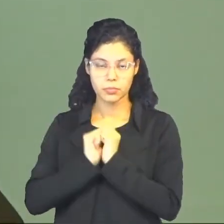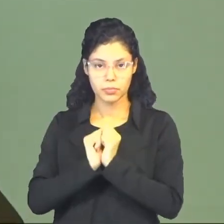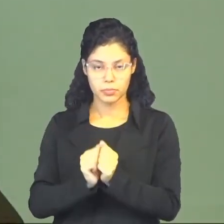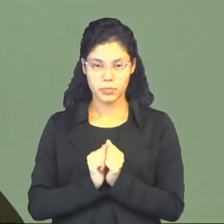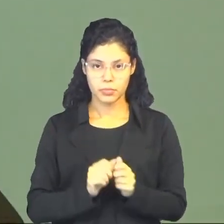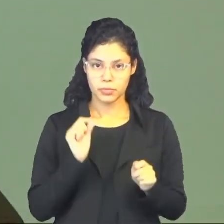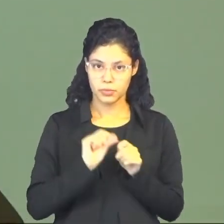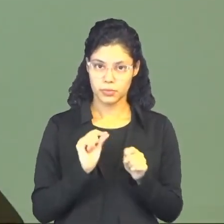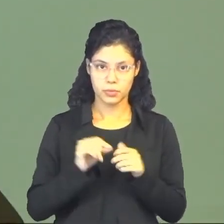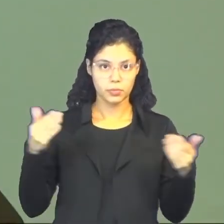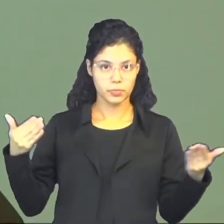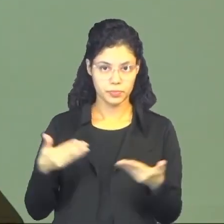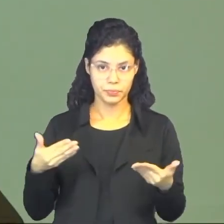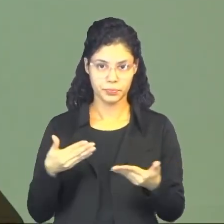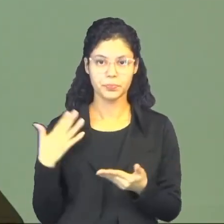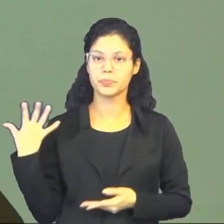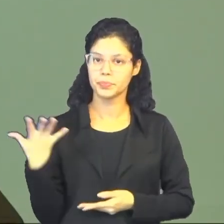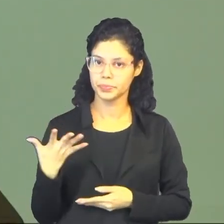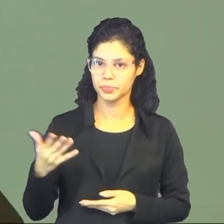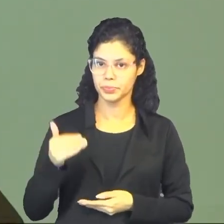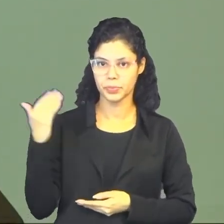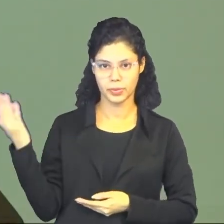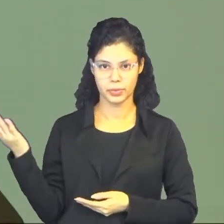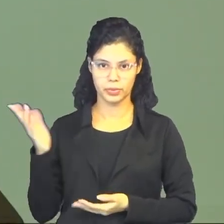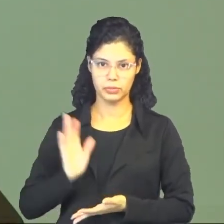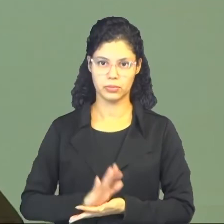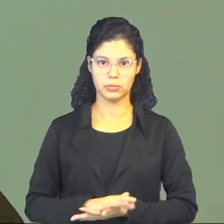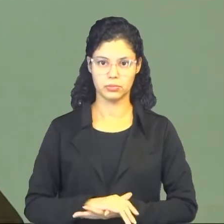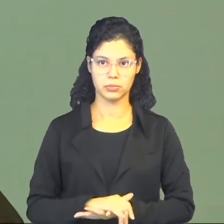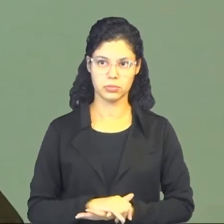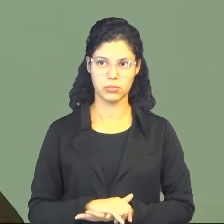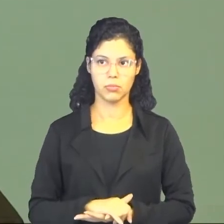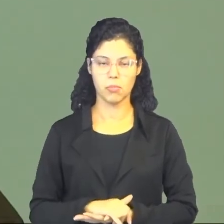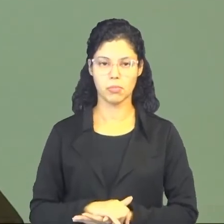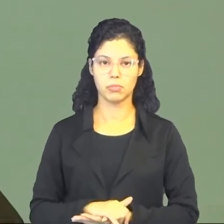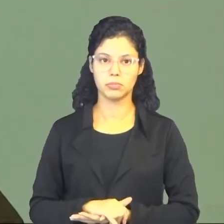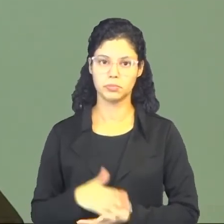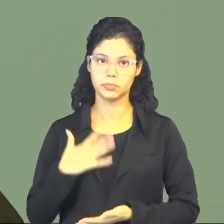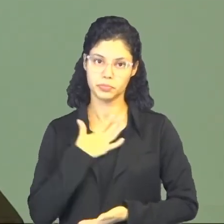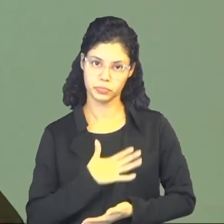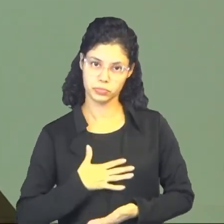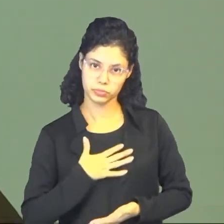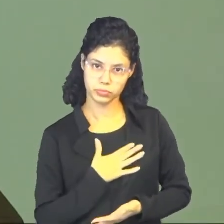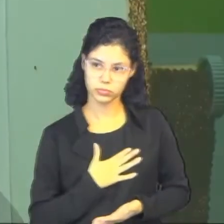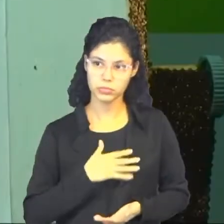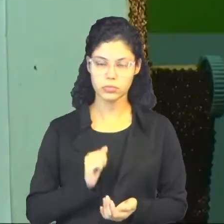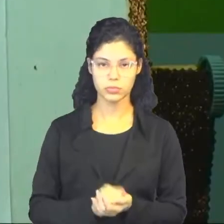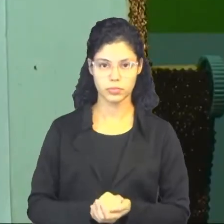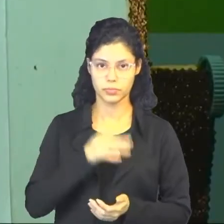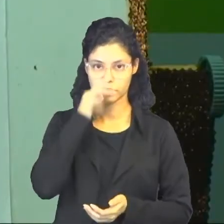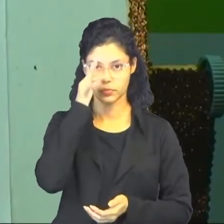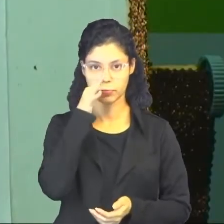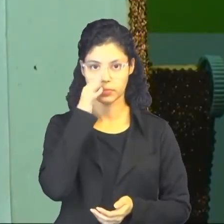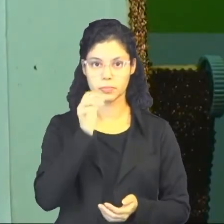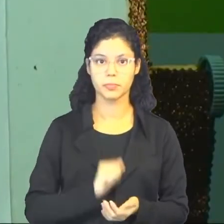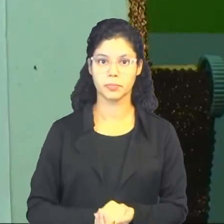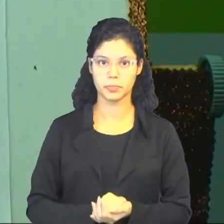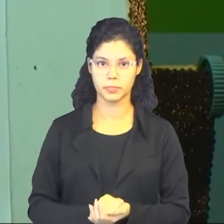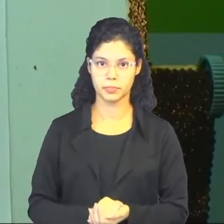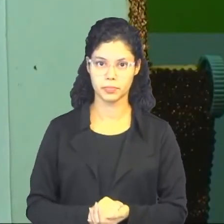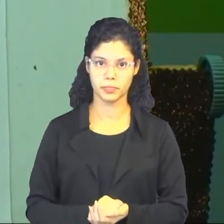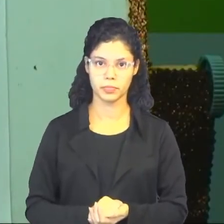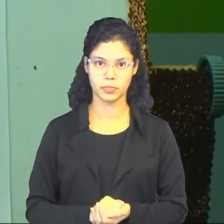vamos fazer uma questão baseada nela tá gosto de ver os IPS floridos como nós vimos né